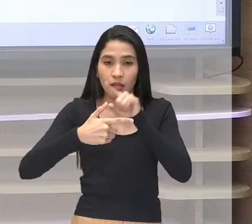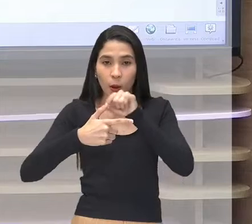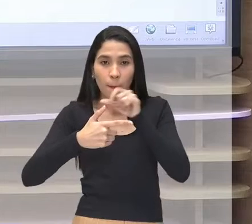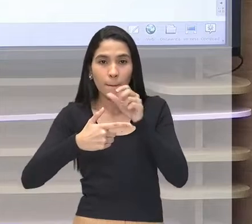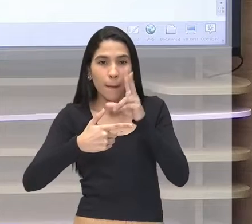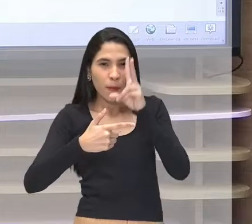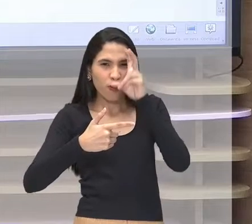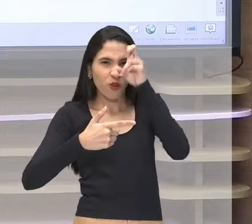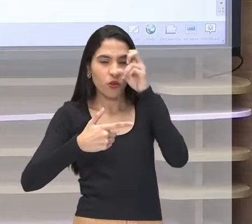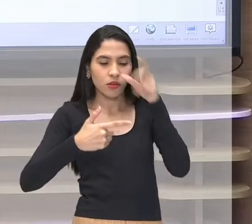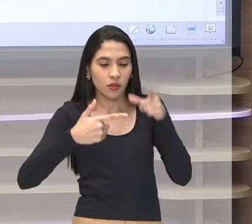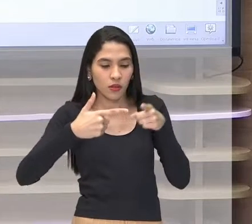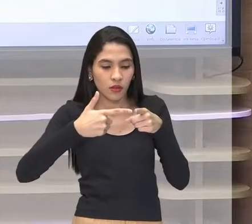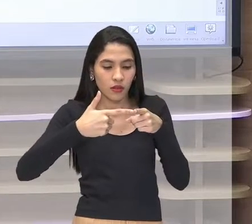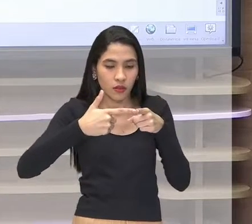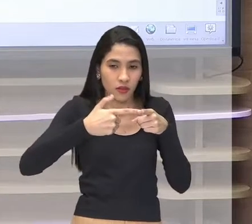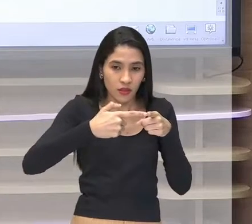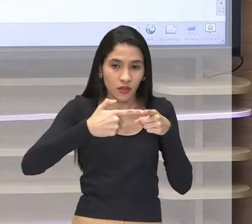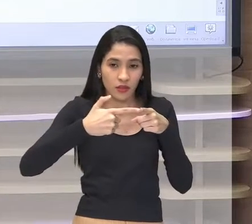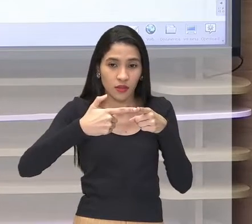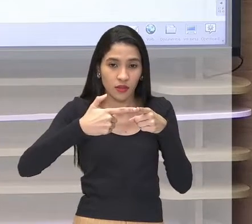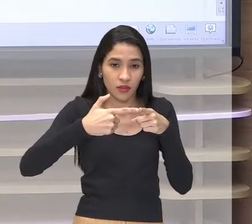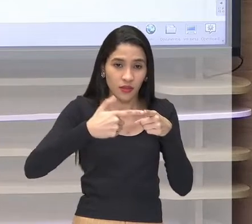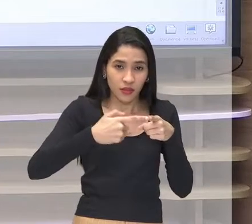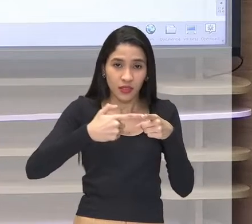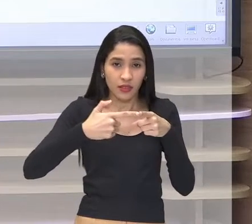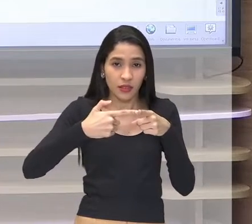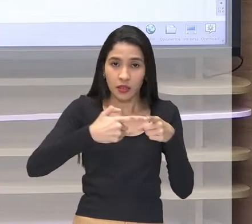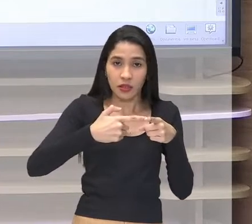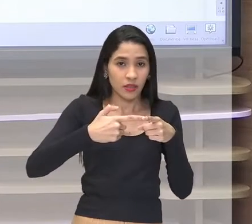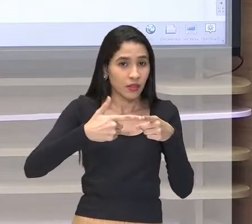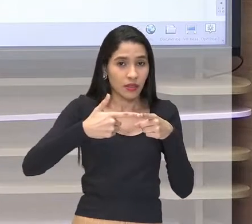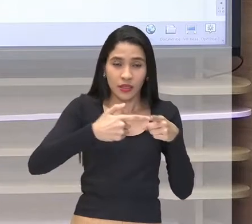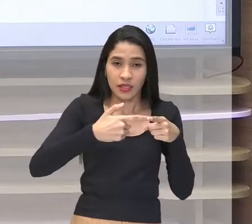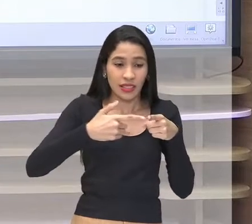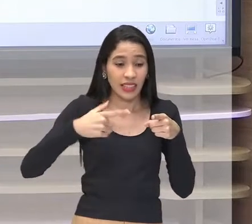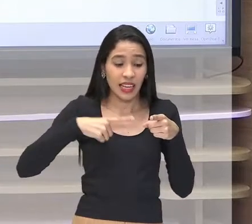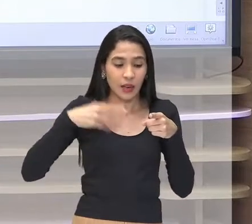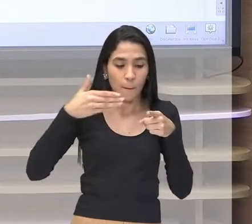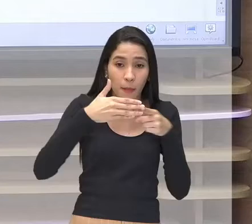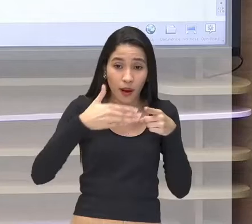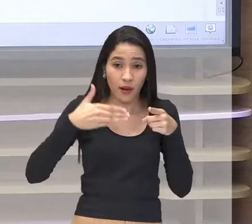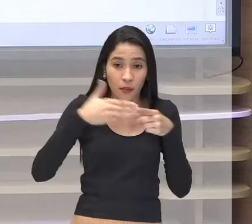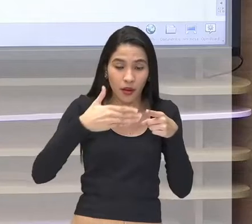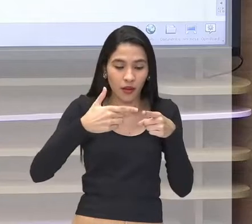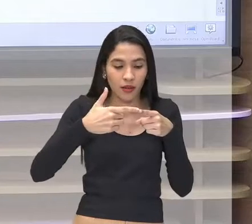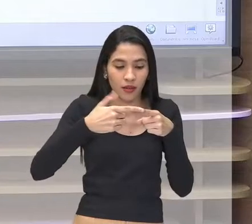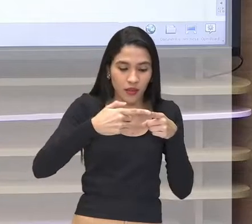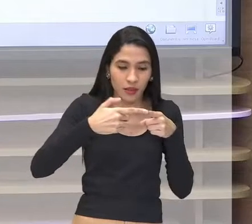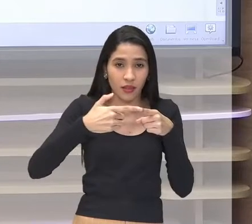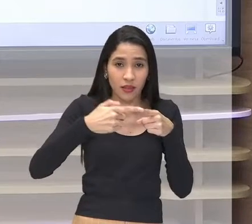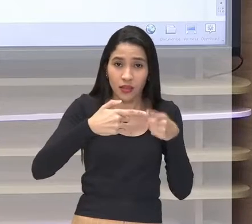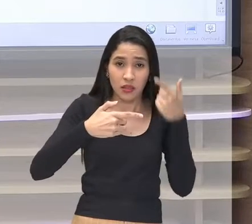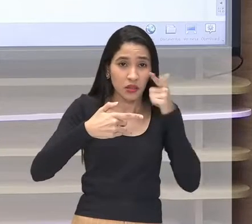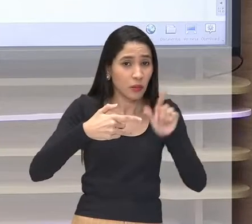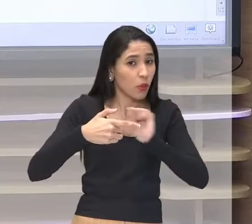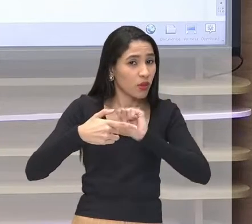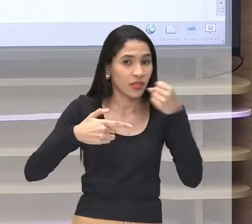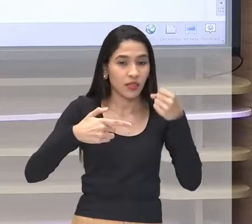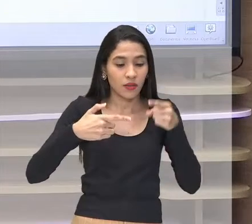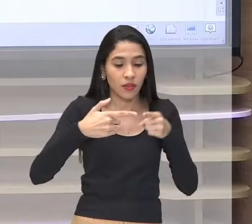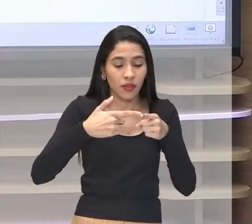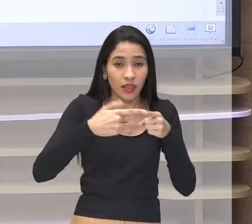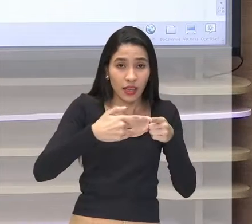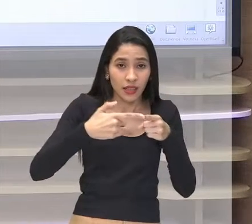E você consegue perceber que tem uma hora que ela não consegue mais ir. E por que não consegue mais ir? Porque